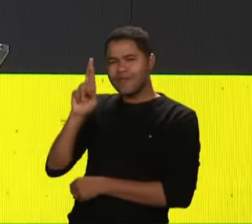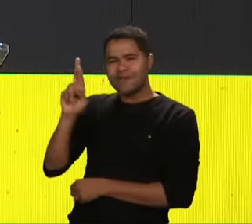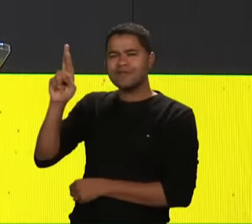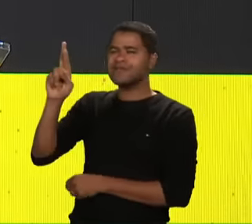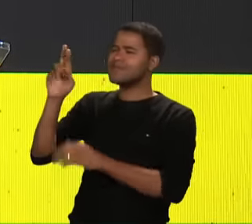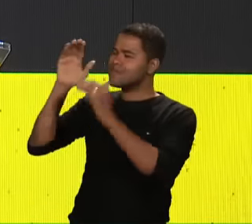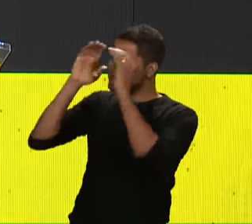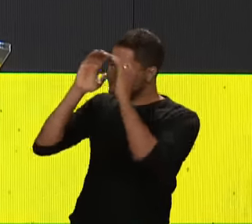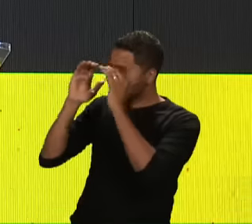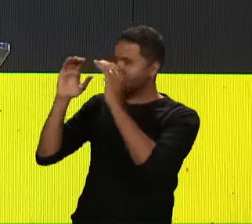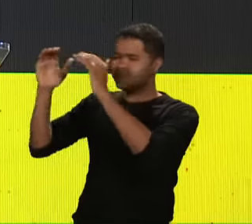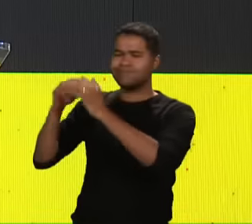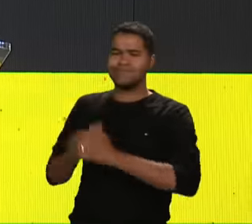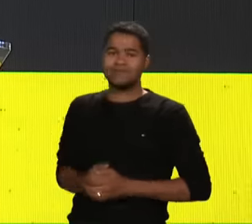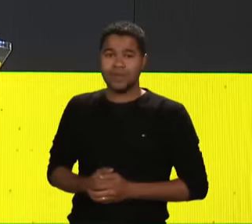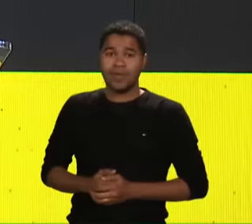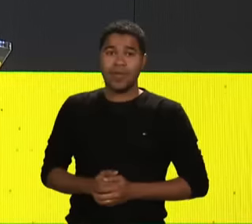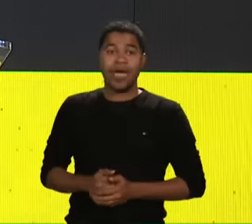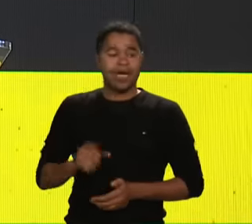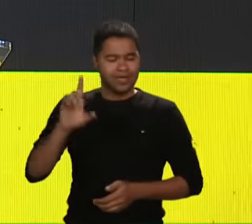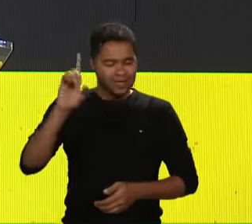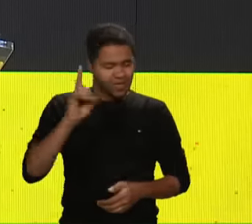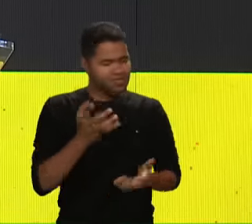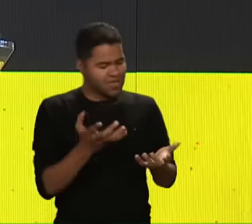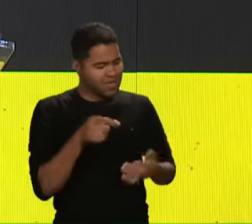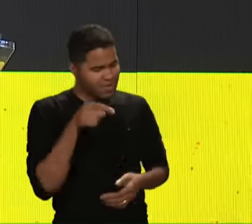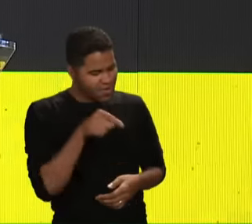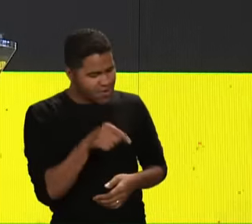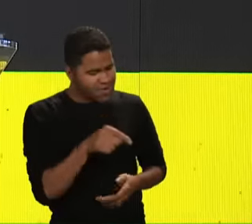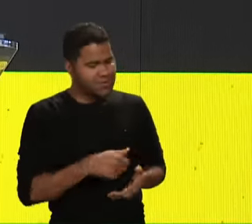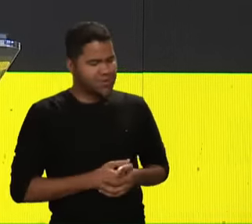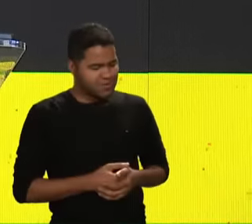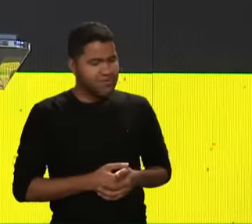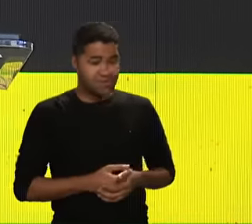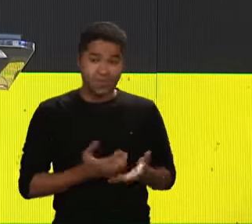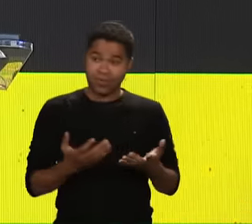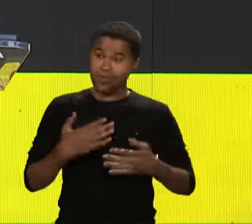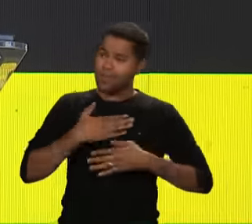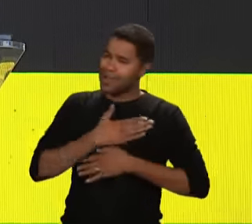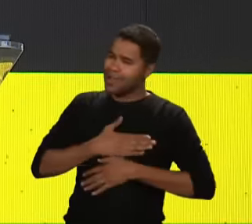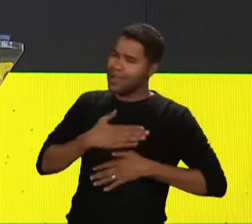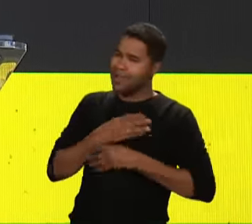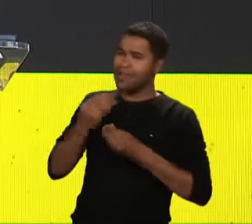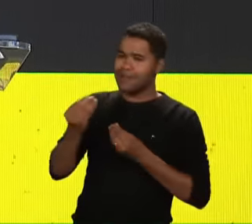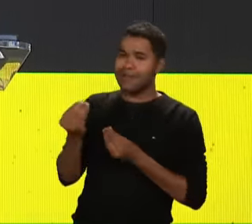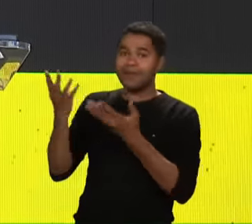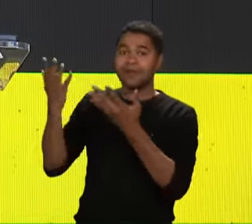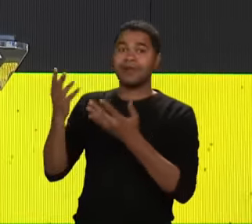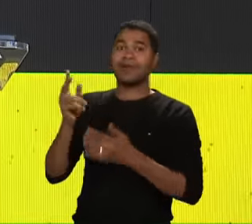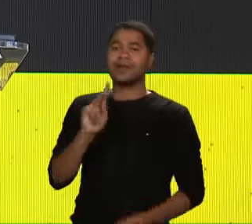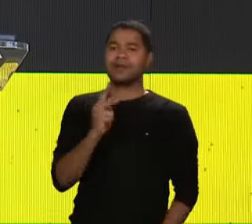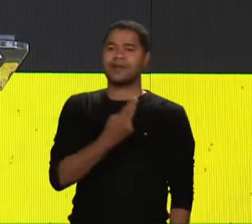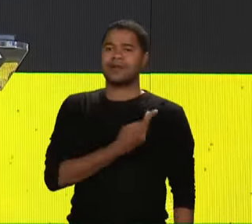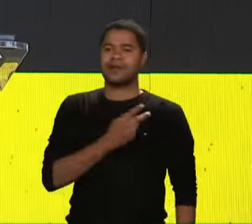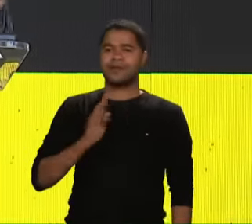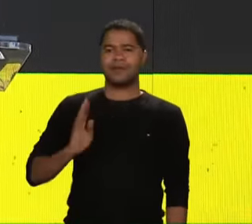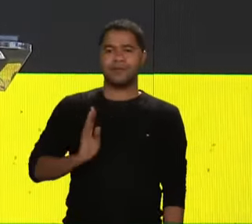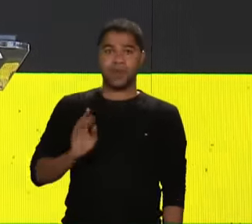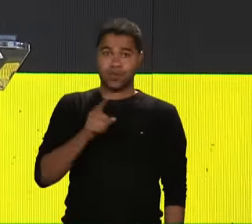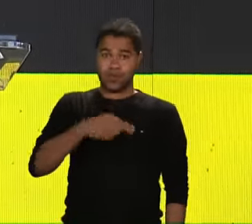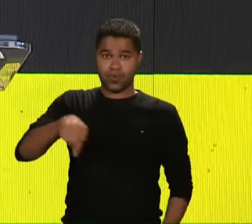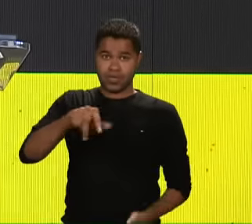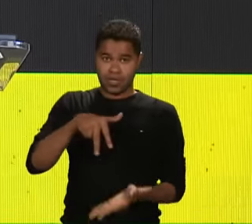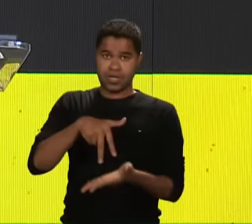Senhor, é isto que eu quero agradar o Senhor. Em Hebreus, vamos lá para ele, porque eu quero que vocês fiquem em